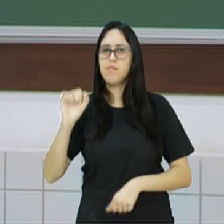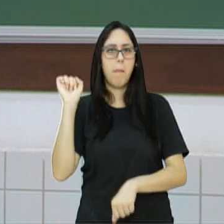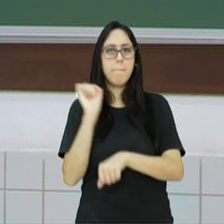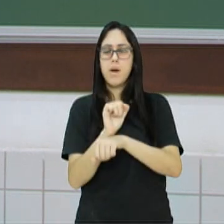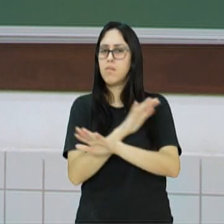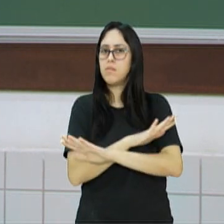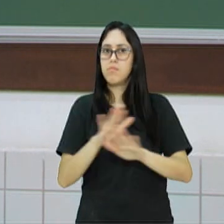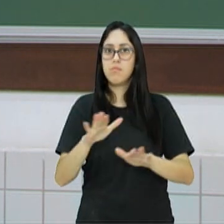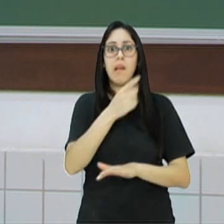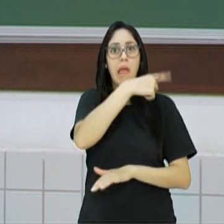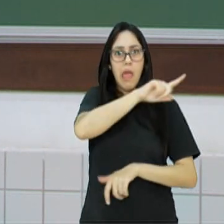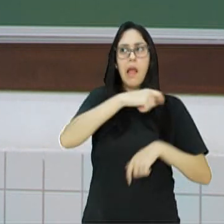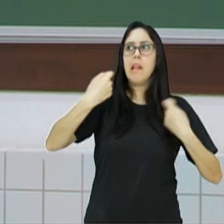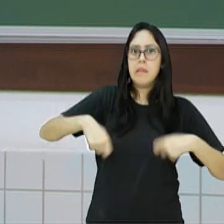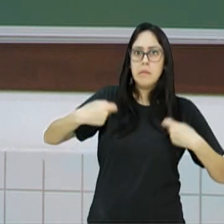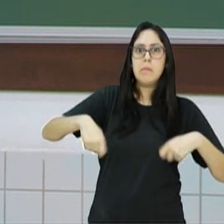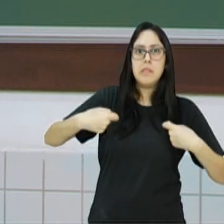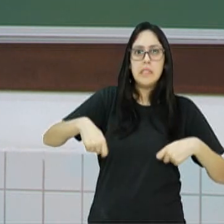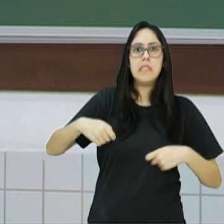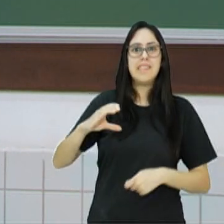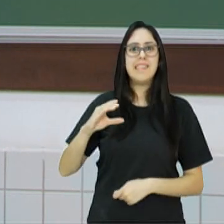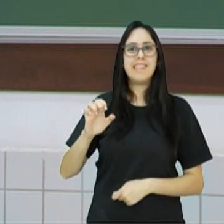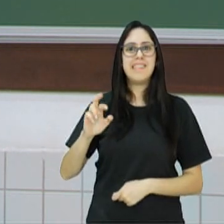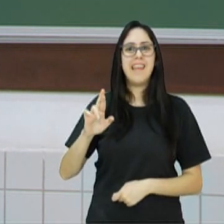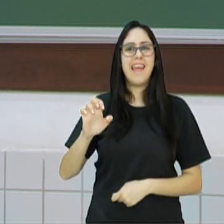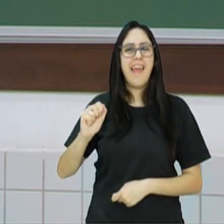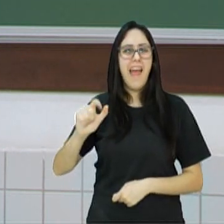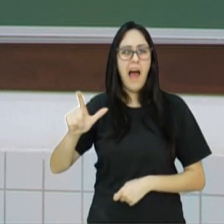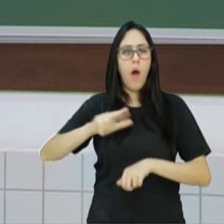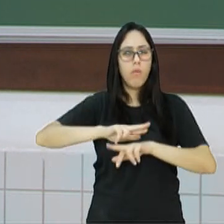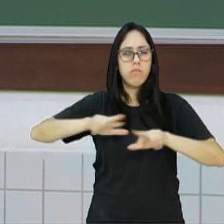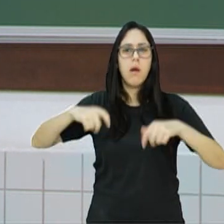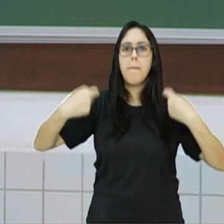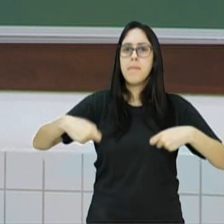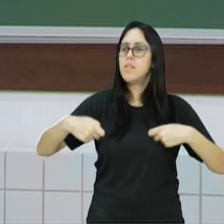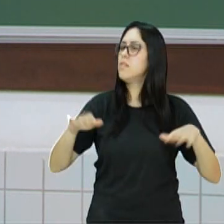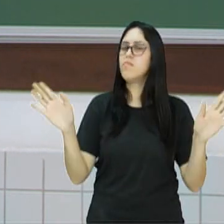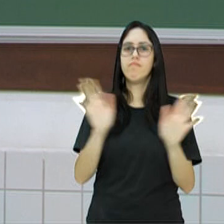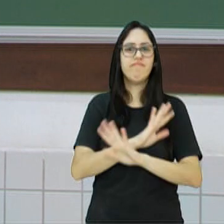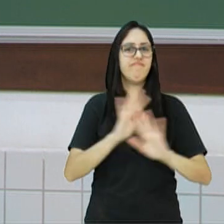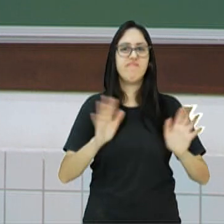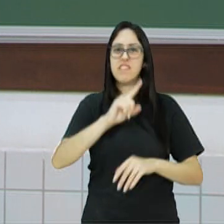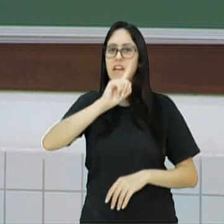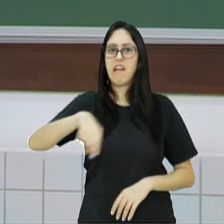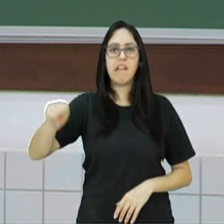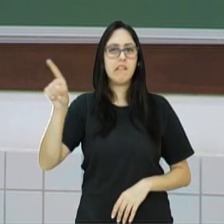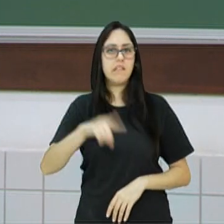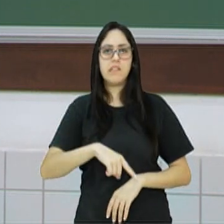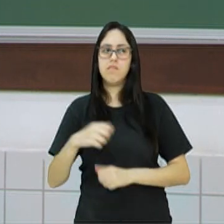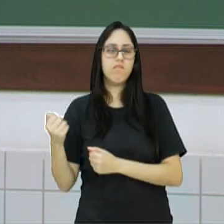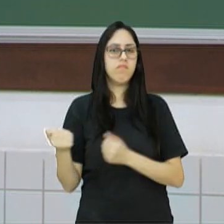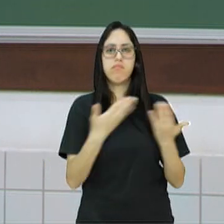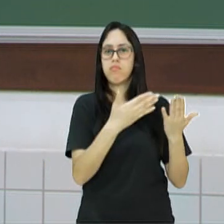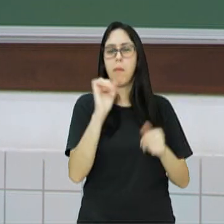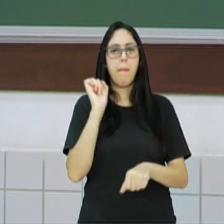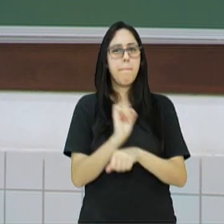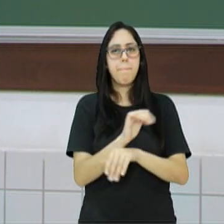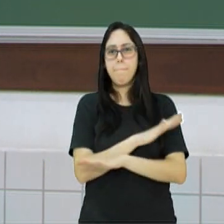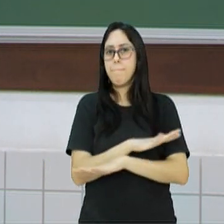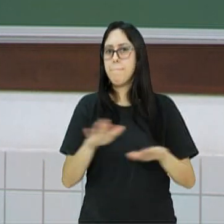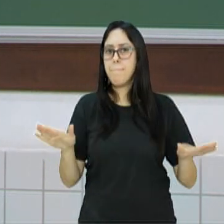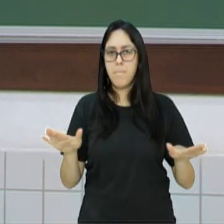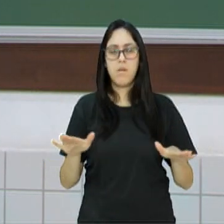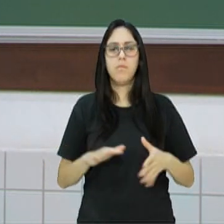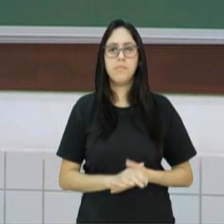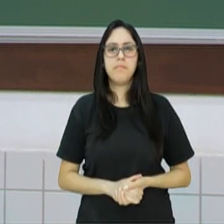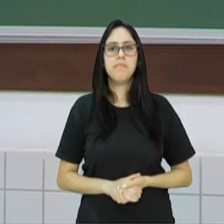parte dessa importação de cereais dos Estados Unidos e acaba sendo suspensa como uma sanção econômica dos Estados Unidos frente à